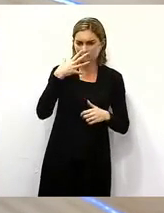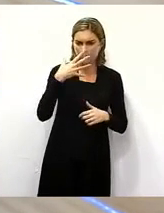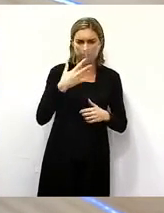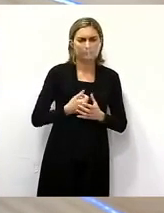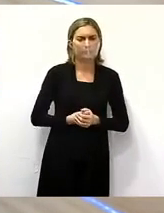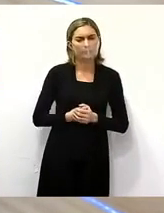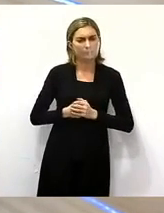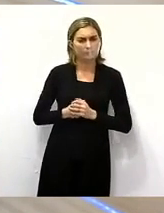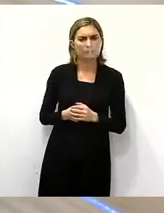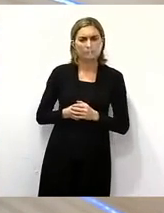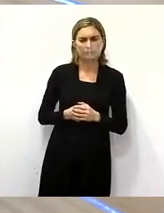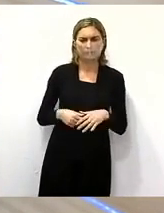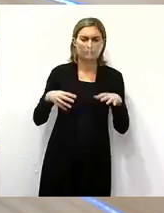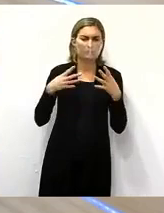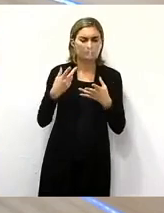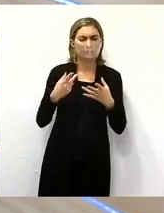observe, atenção.